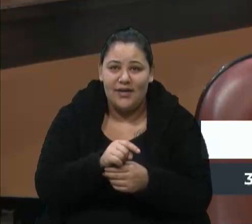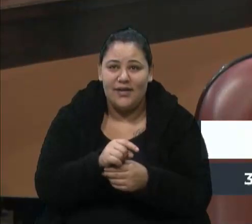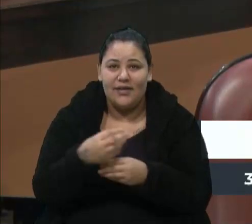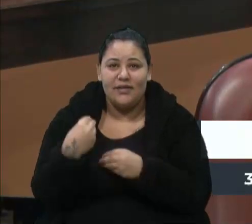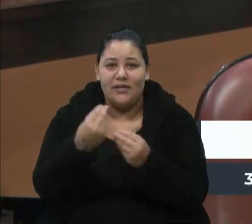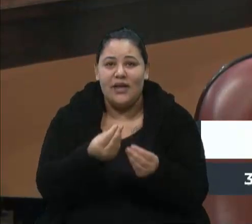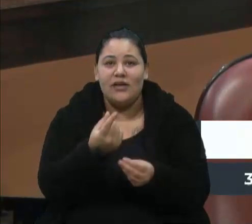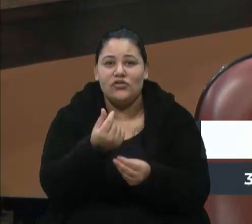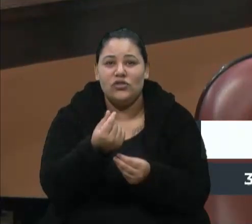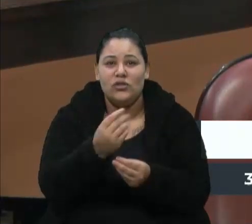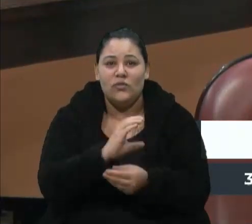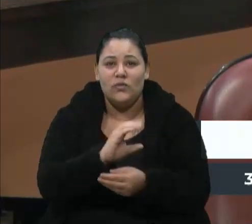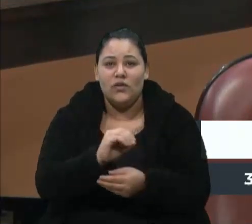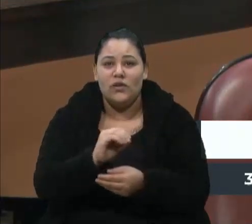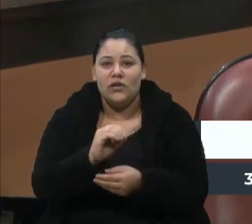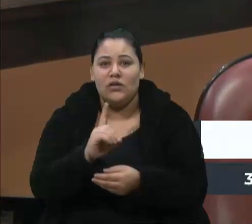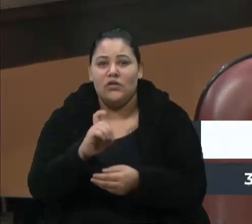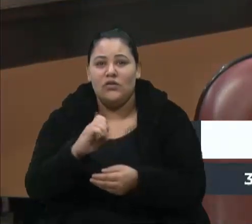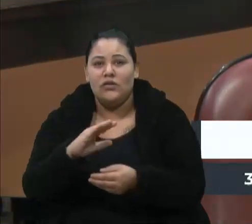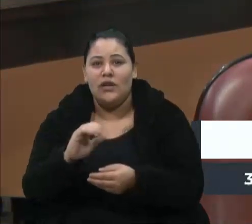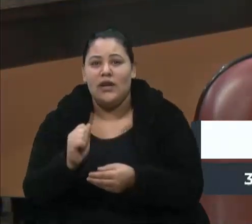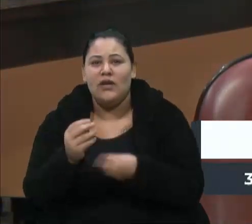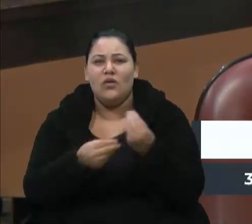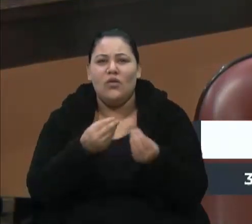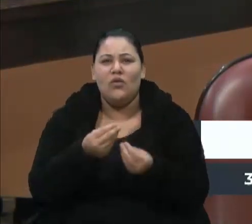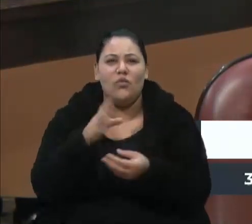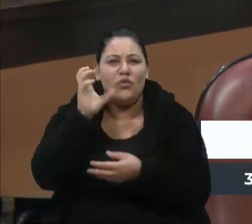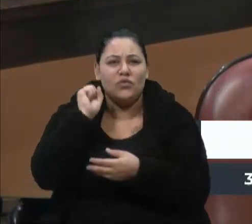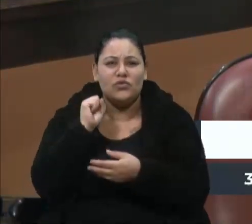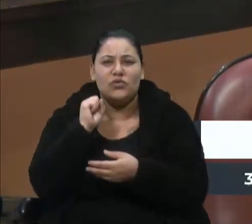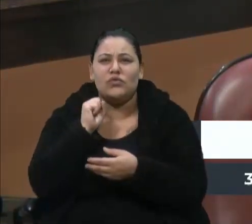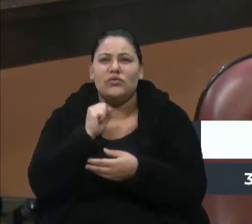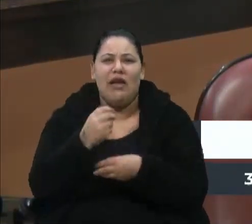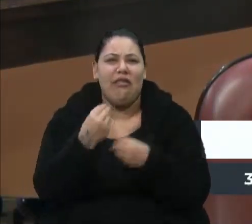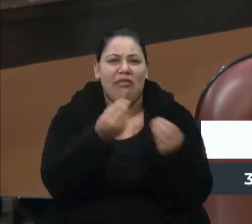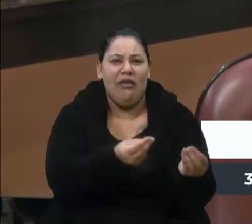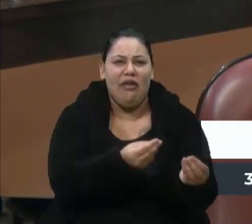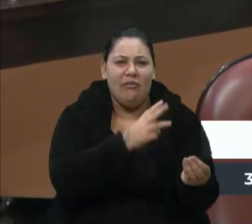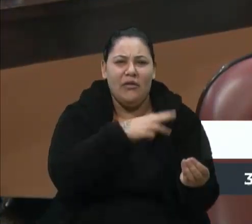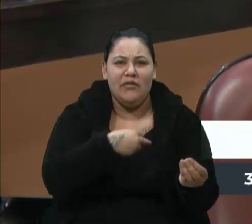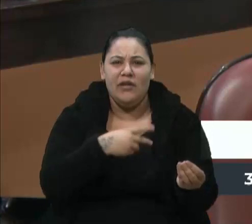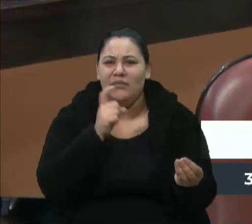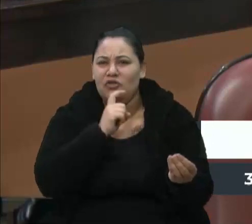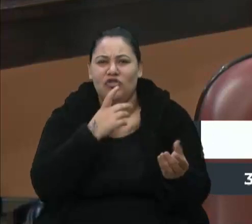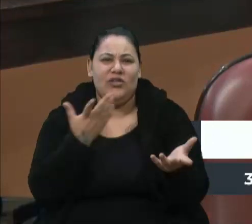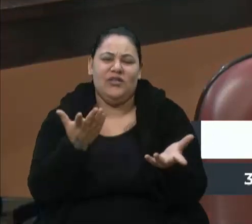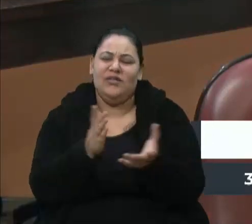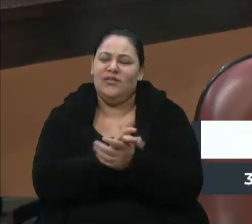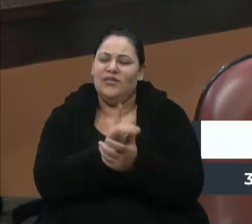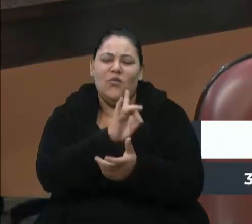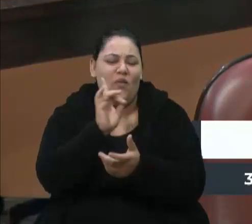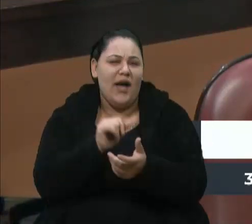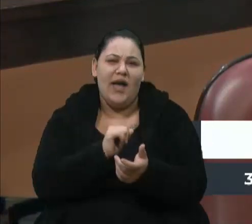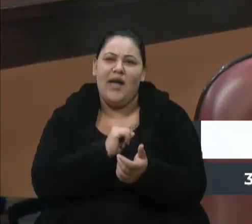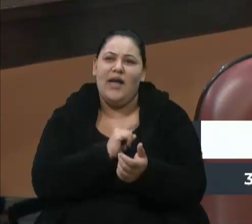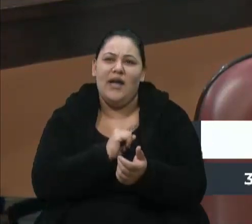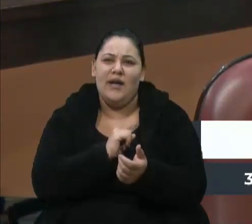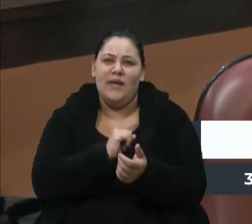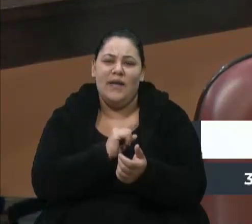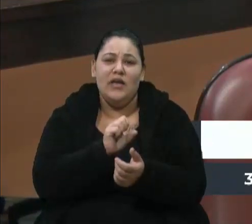para a Codeca, como escuto toda hora, mas deram dinheiro para a Codeca, deram para a Visata, que é mentira. Não é isso, é